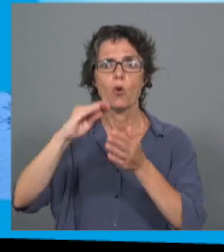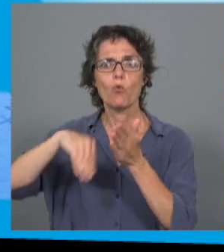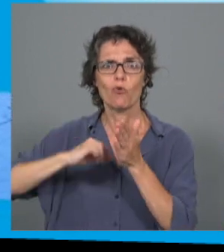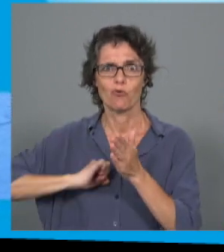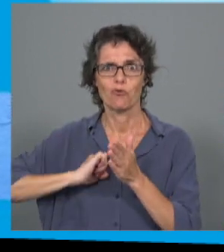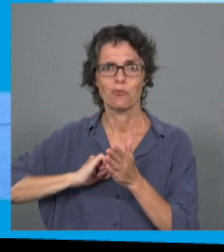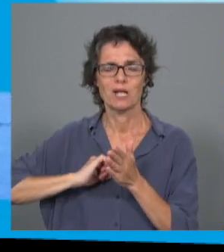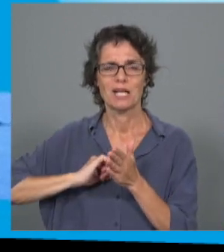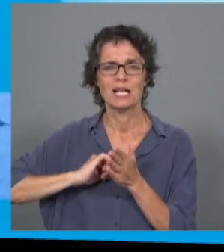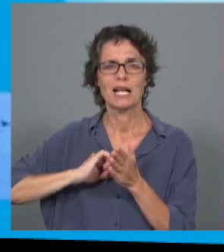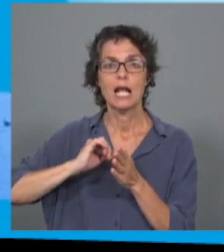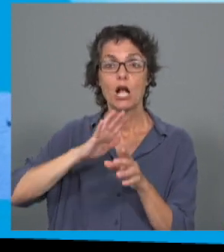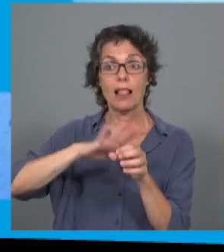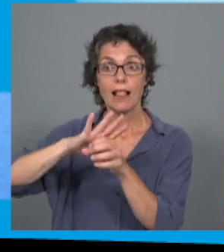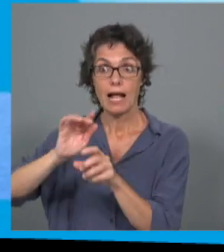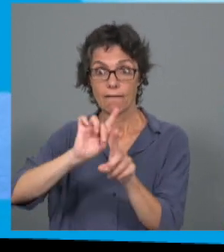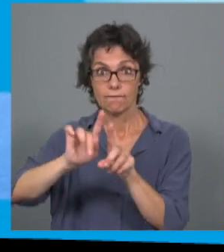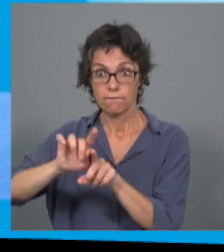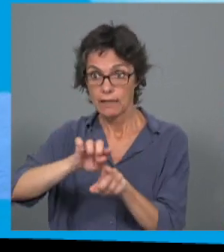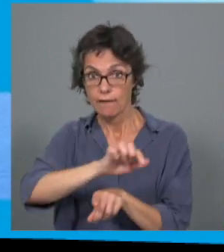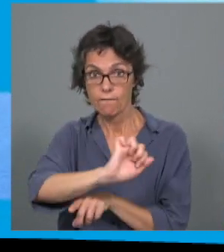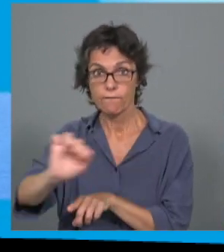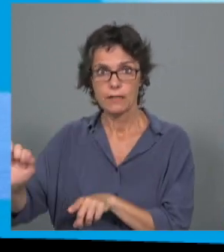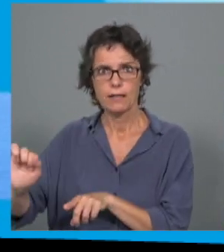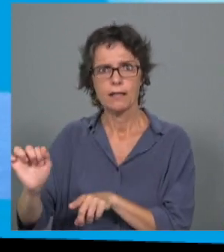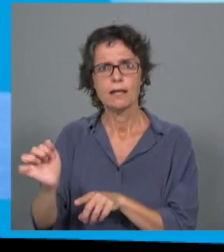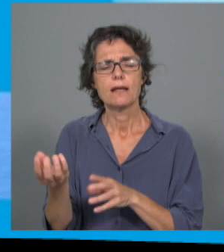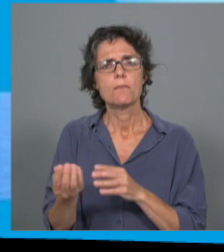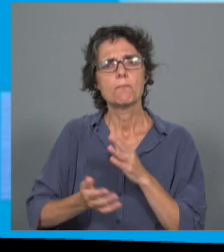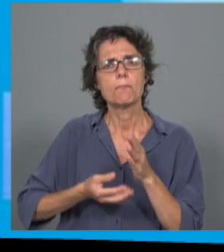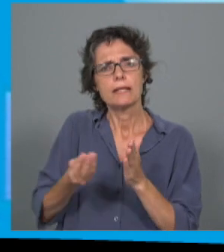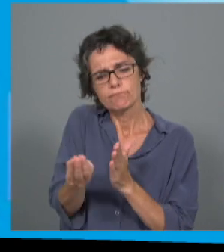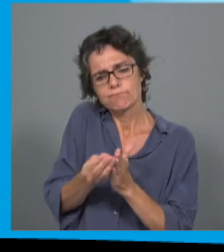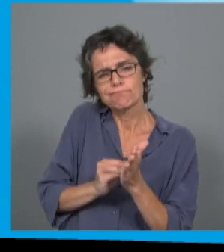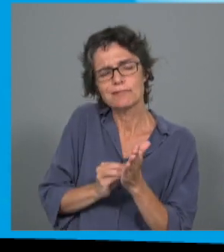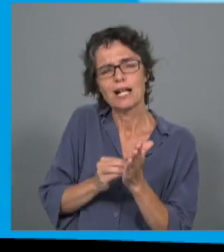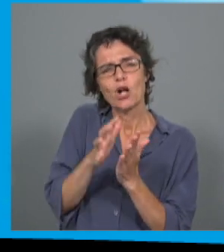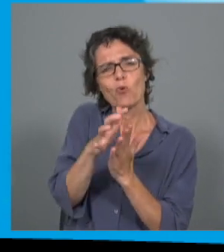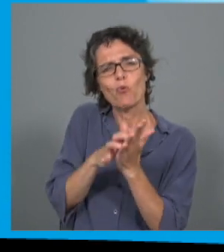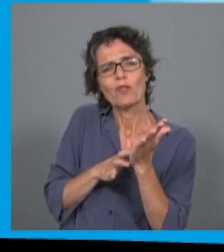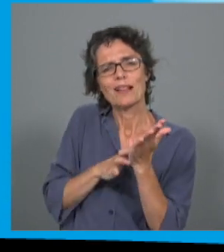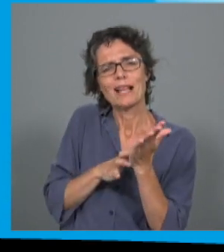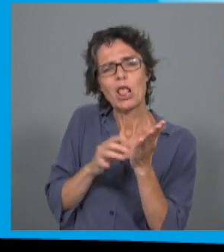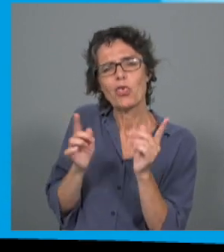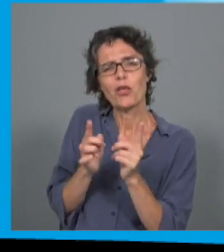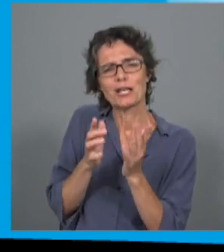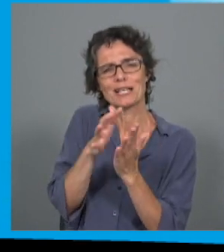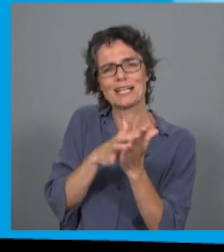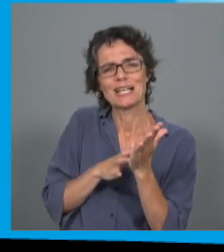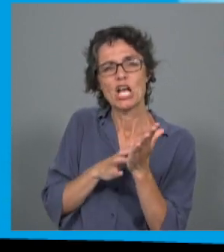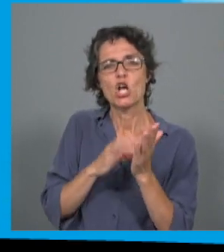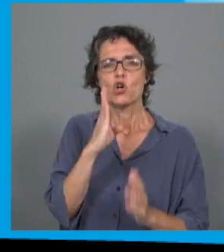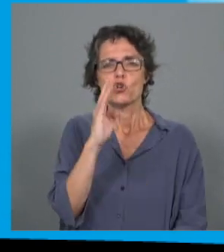nas suas várias especializações a produzir aquilo que nós apelidámos de um pequeno tratado de Josefologia, ou seja... Daí vem o nome,